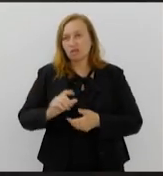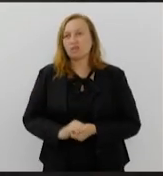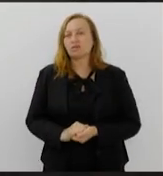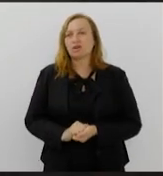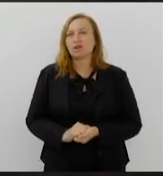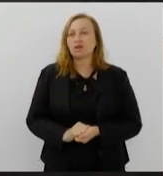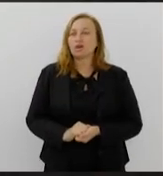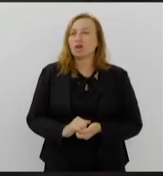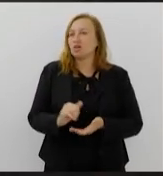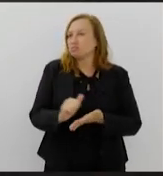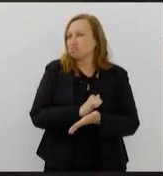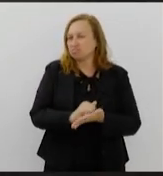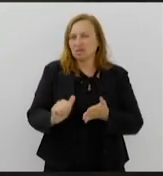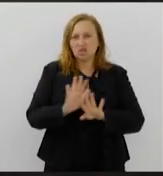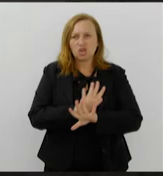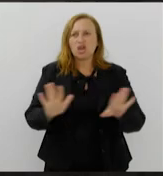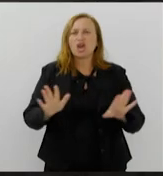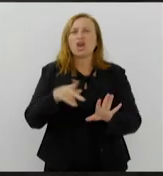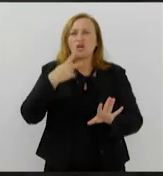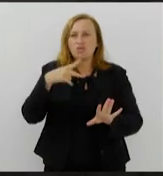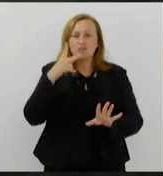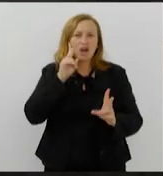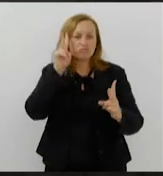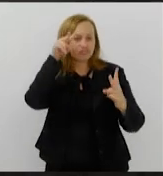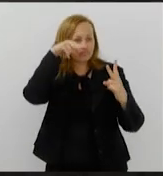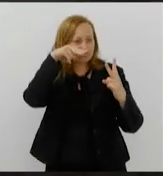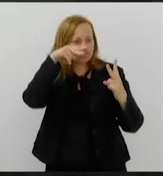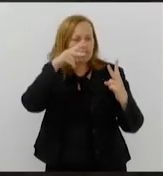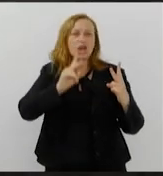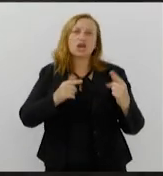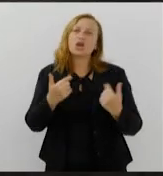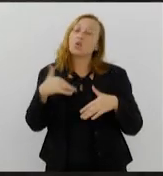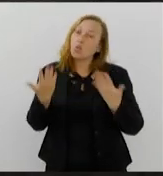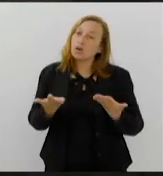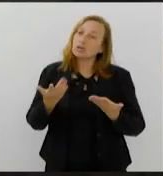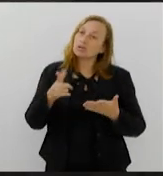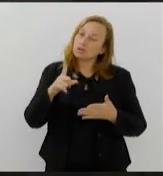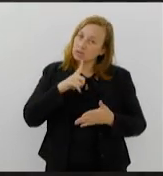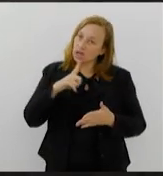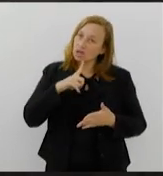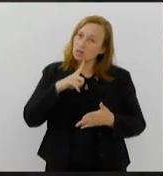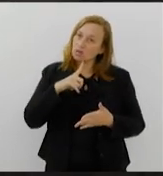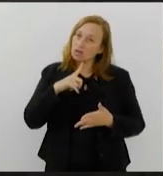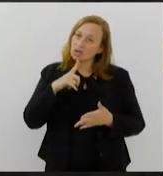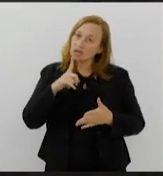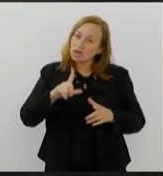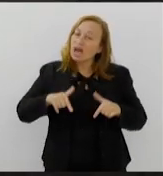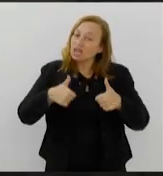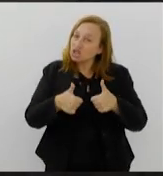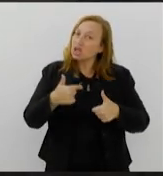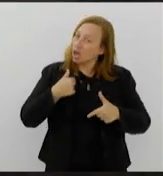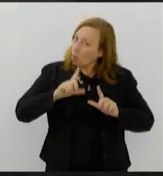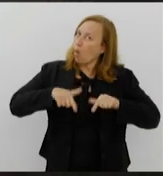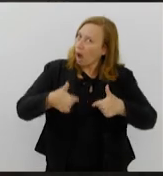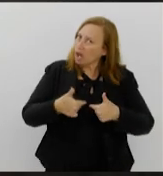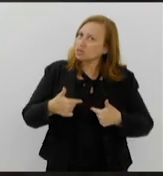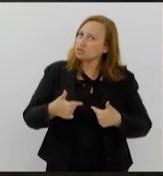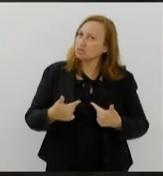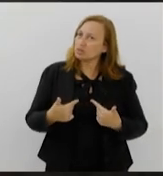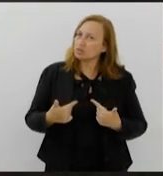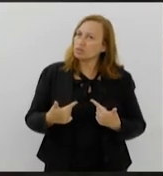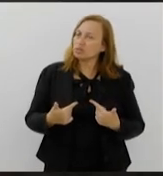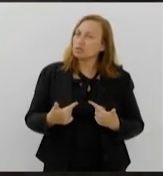passei a borracha, eu sou o que eu tenho que falar, eu falo olhando no olho, quando eu tenho que enfrentar, óbvio, dentro das quatro linhas, eu enfrento o